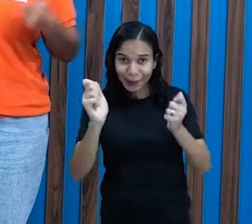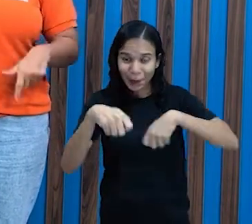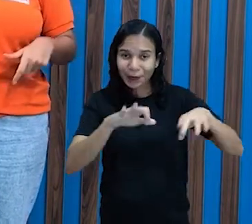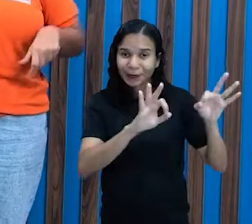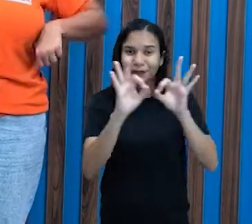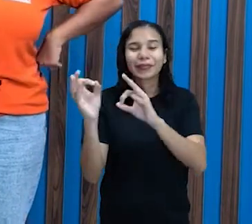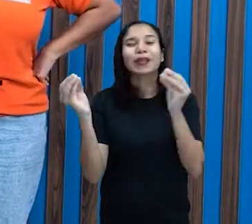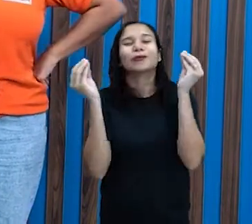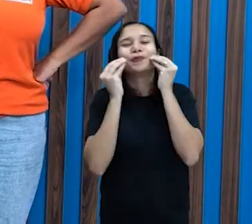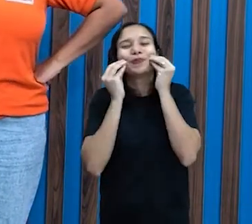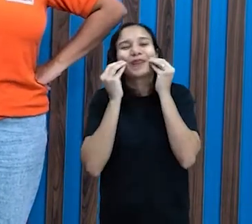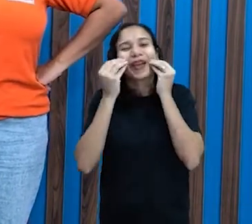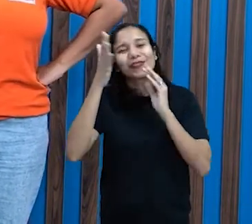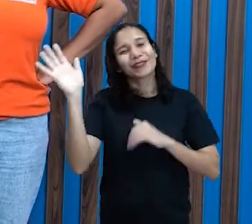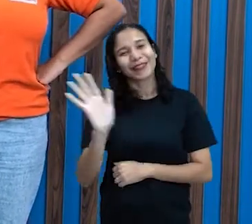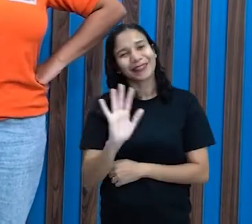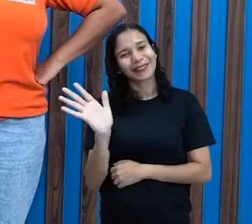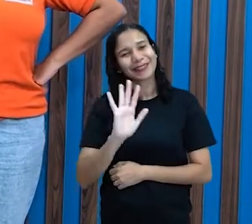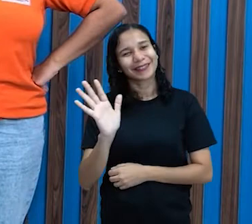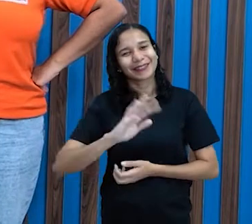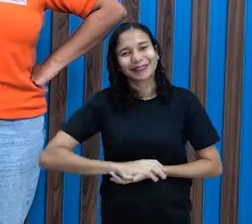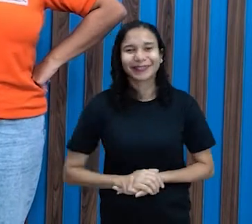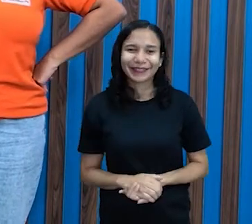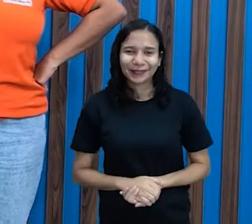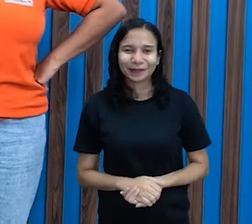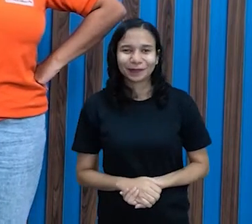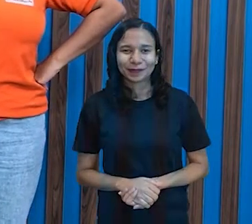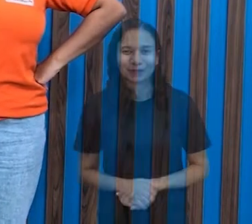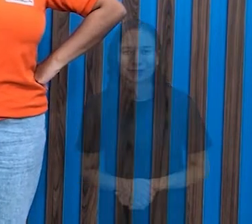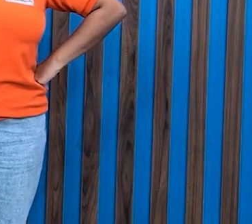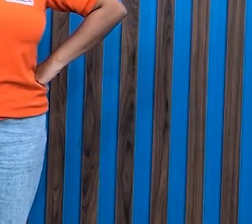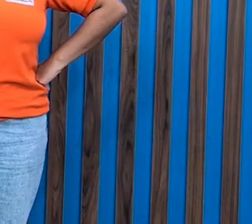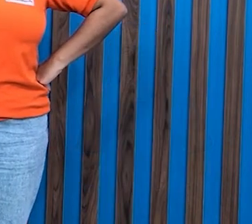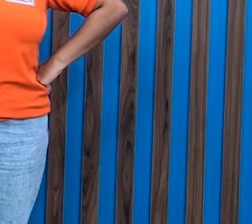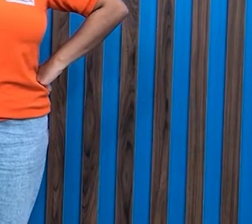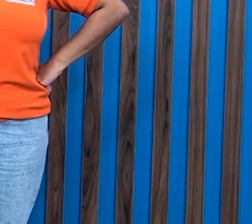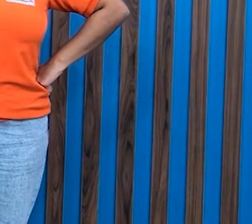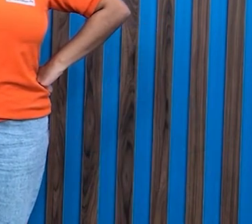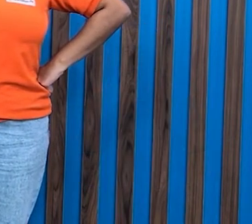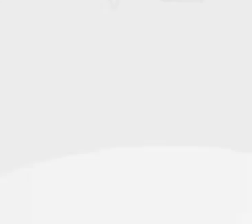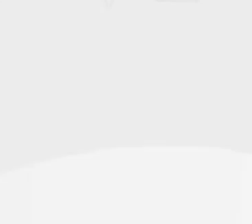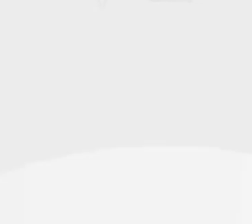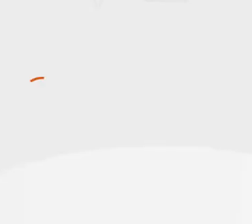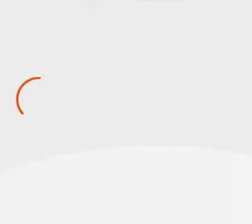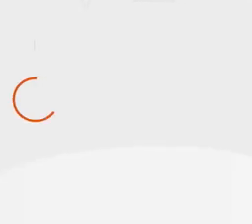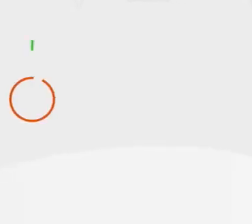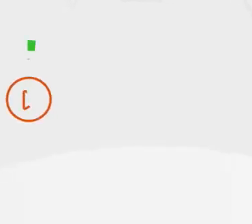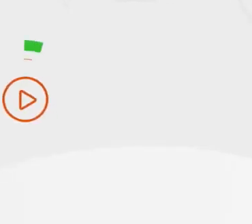Um beijo, pessoal, e até a próxima aula.